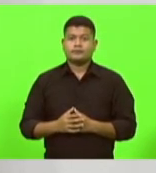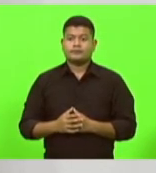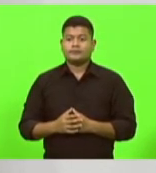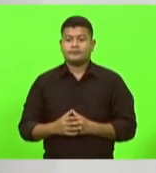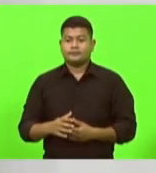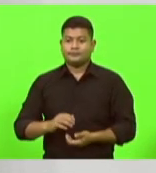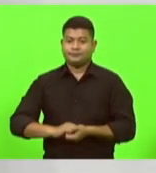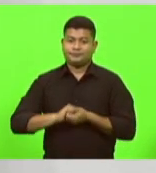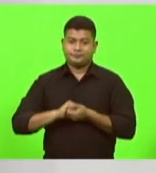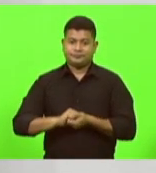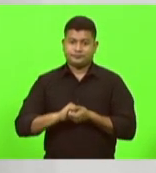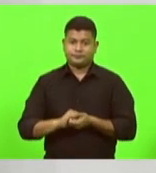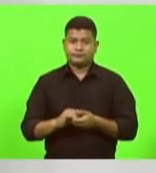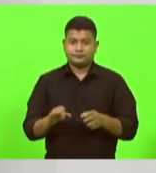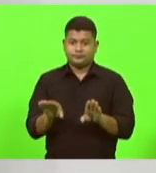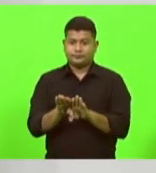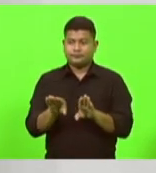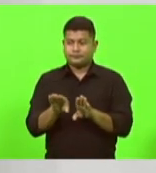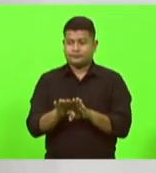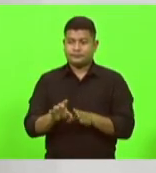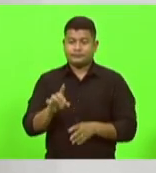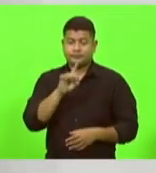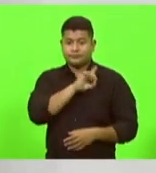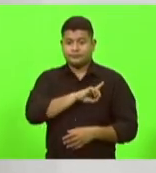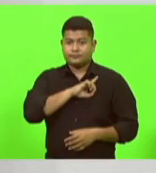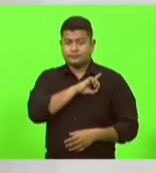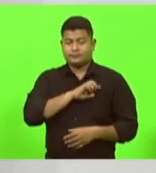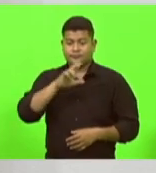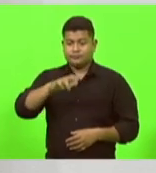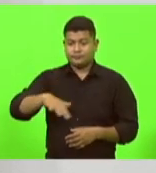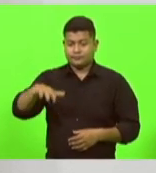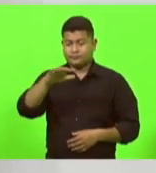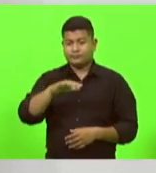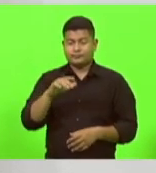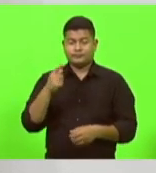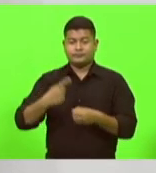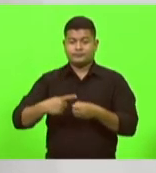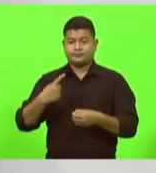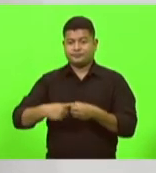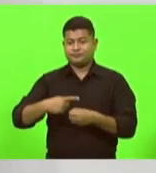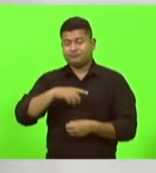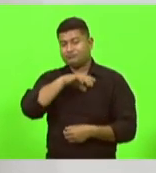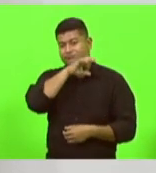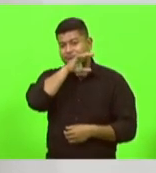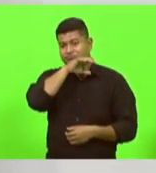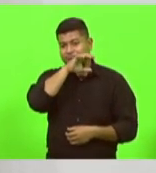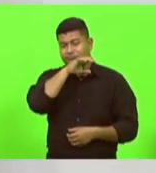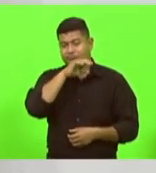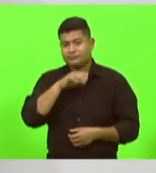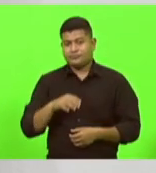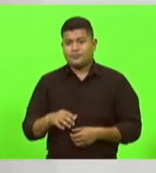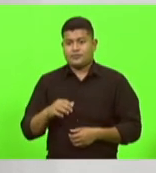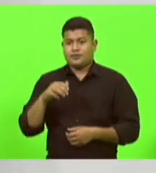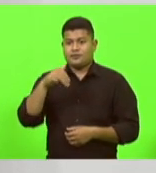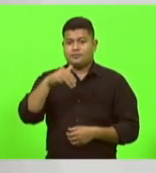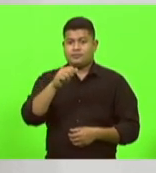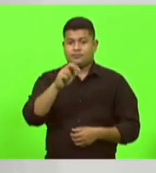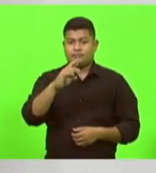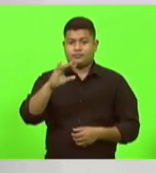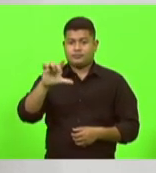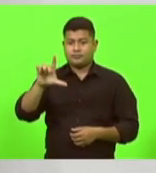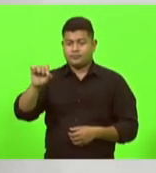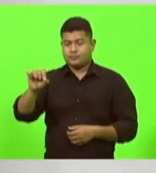Cumprimentar também o senhor delegado regional do município de Concórdia, o doutor Marcelo Nogueira. Cumprimentar